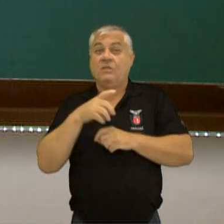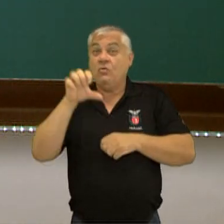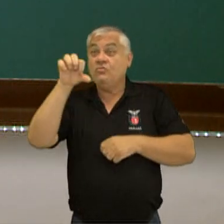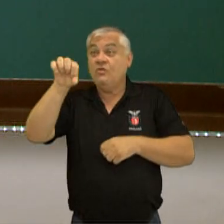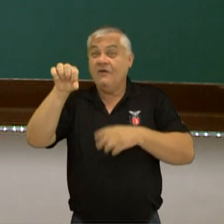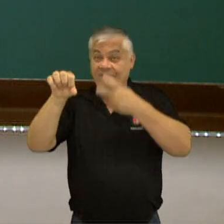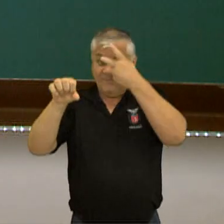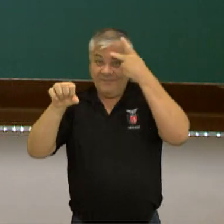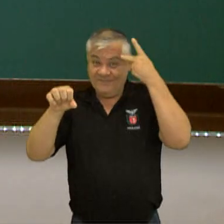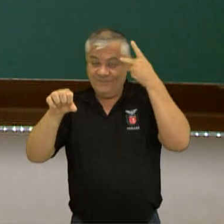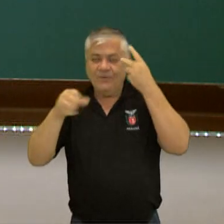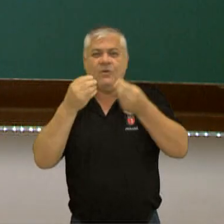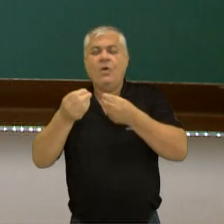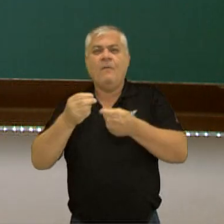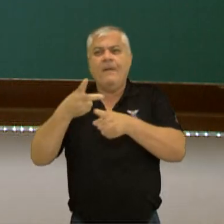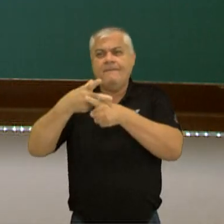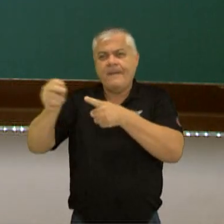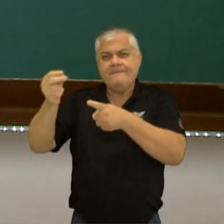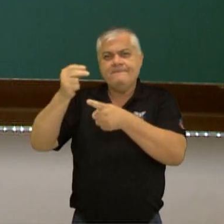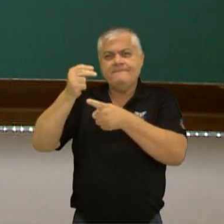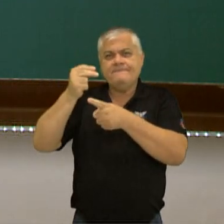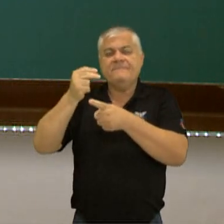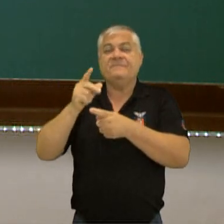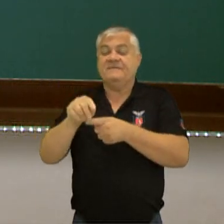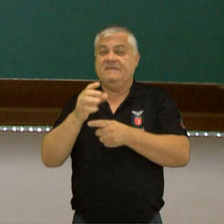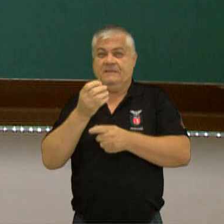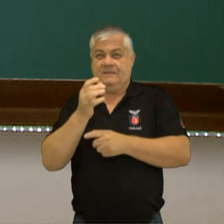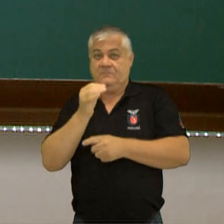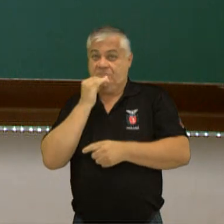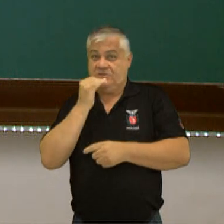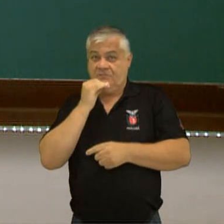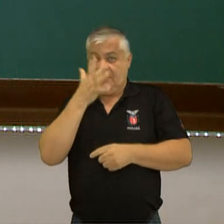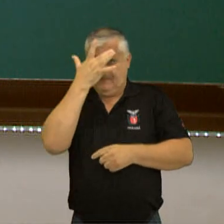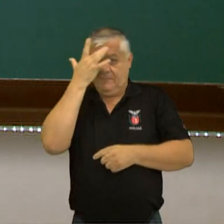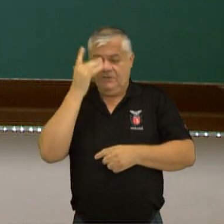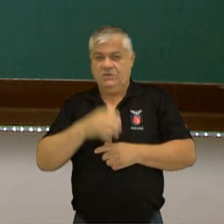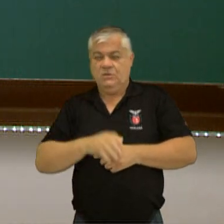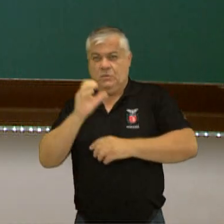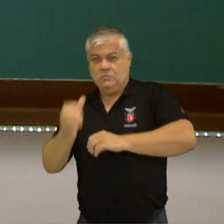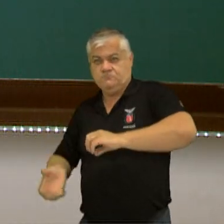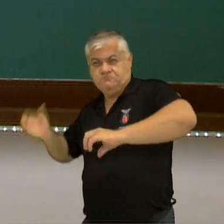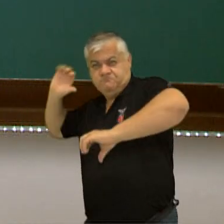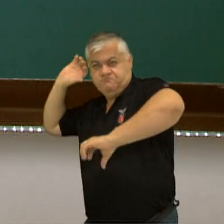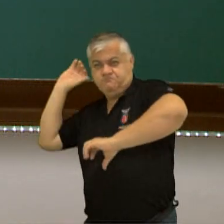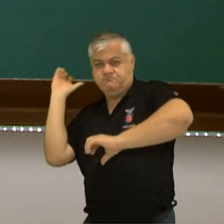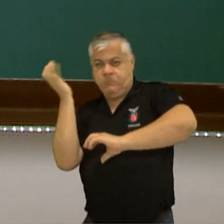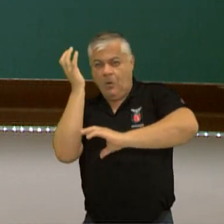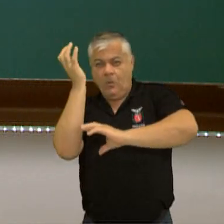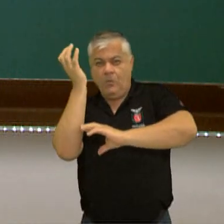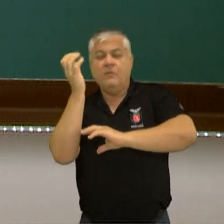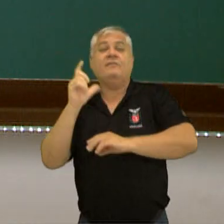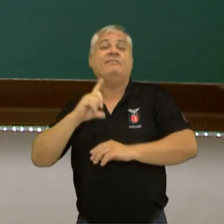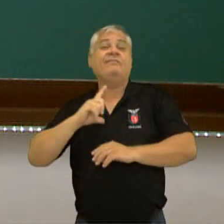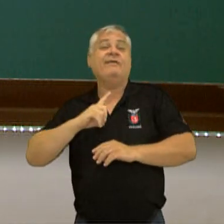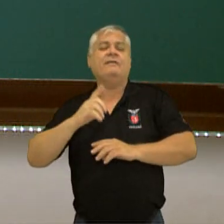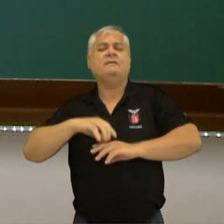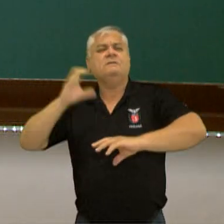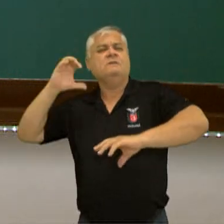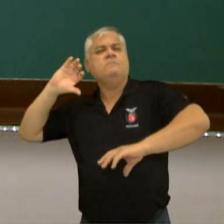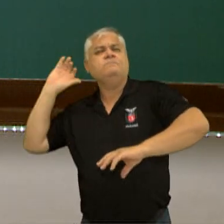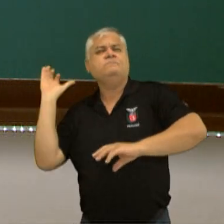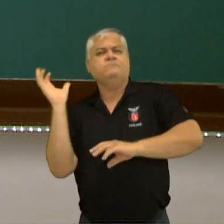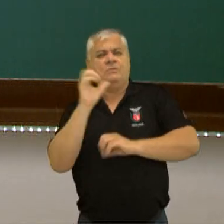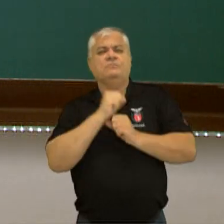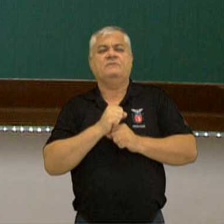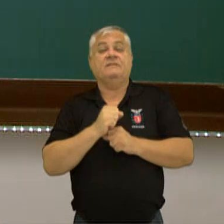como que faz para eliminar, professora? Então, se o lançador consegue lançar três vezes, tem várias formas, tá? Mas uma delas, vamos supor,